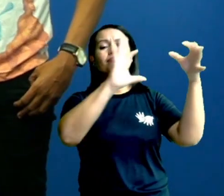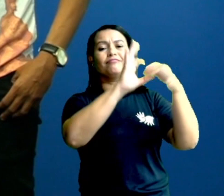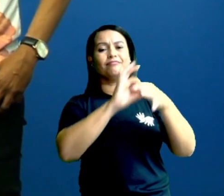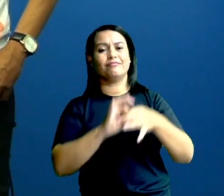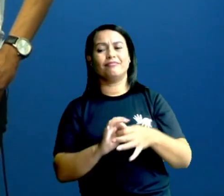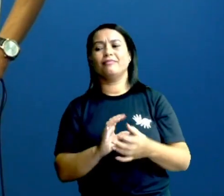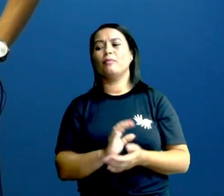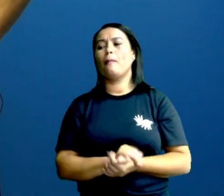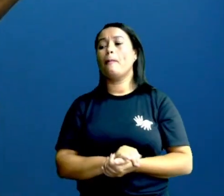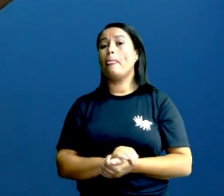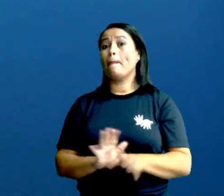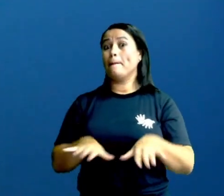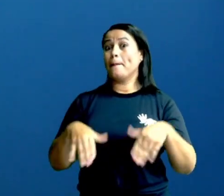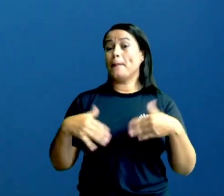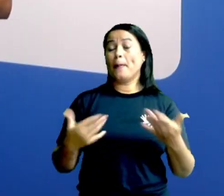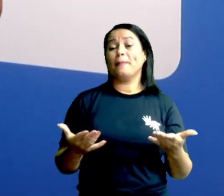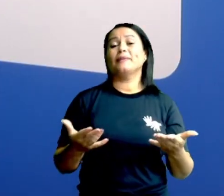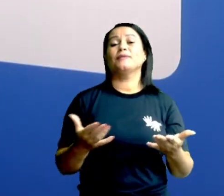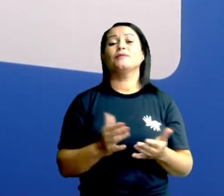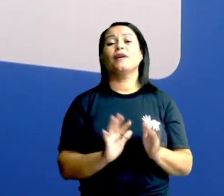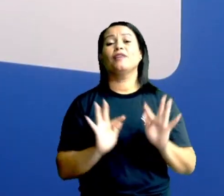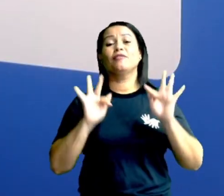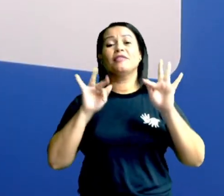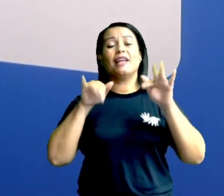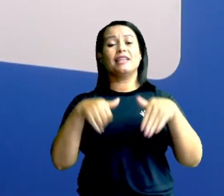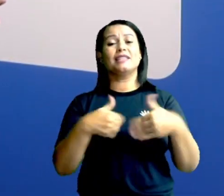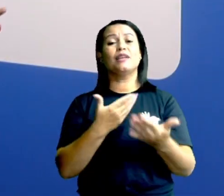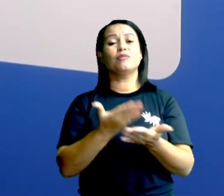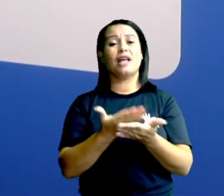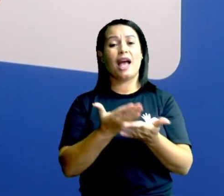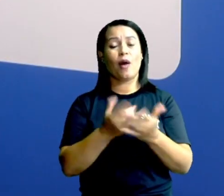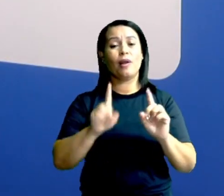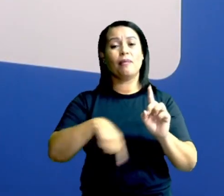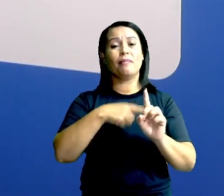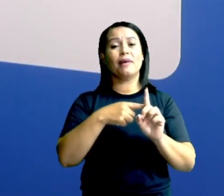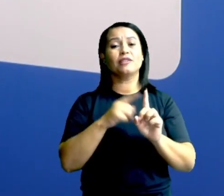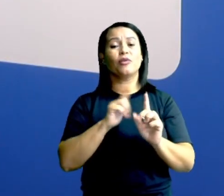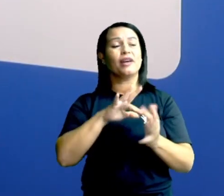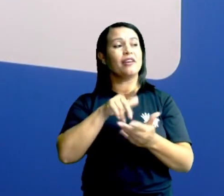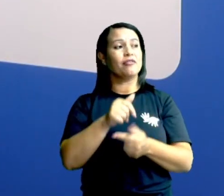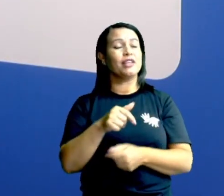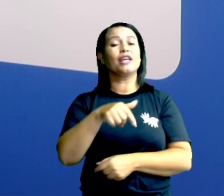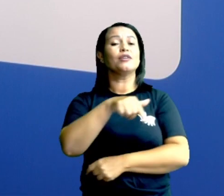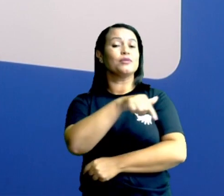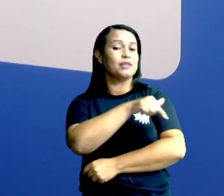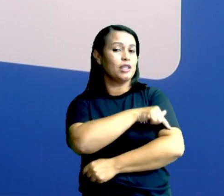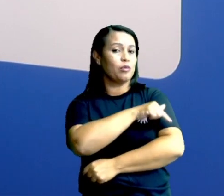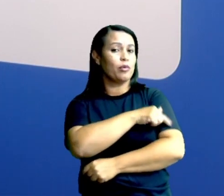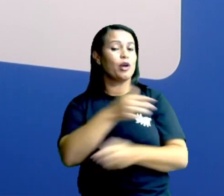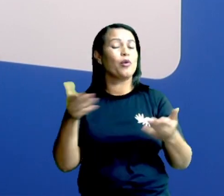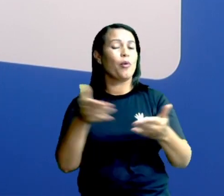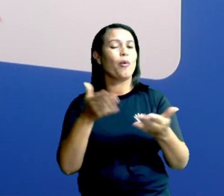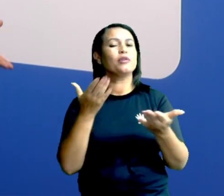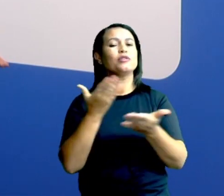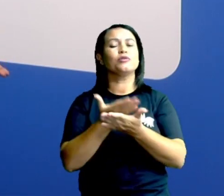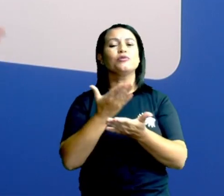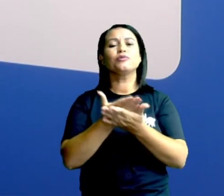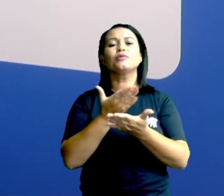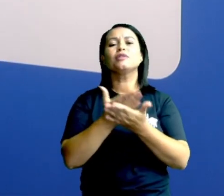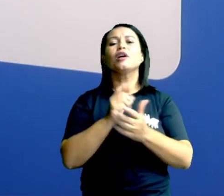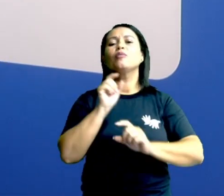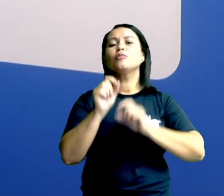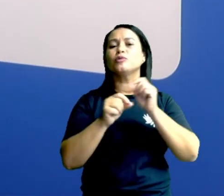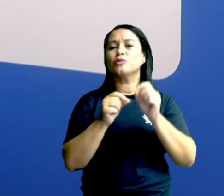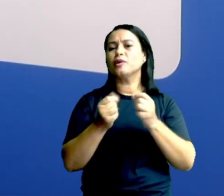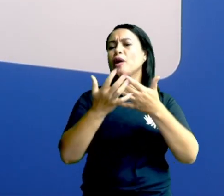tá bom o megasol chegamos ao final de uma aula mais uma aula de geografia né para o 7º anos hoje a gente estudou né